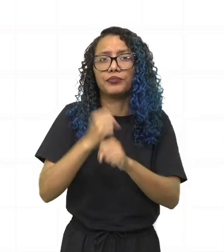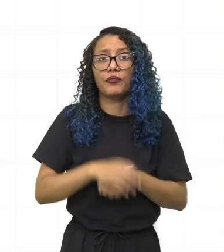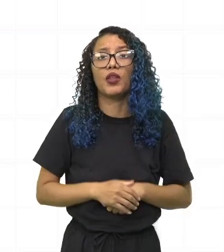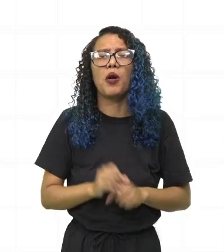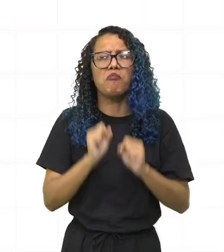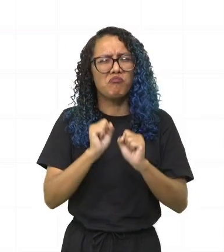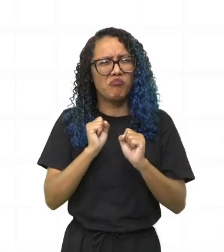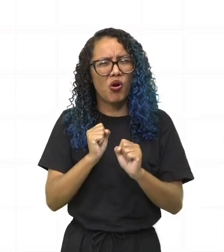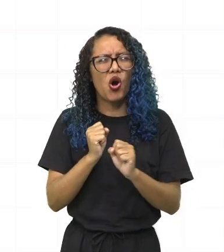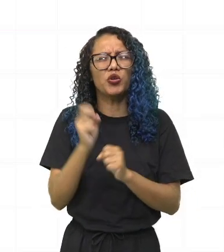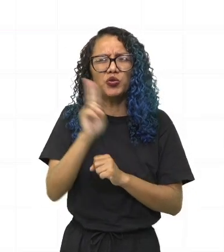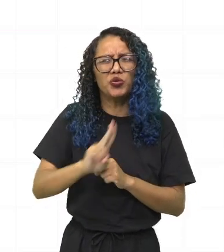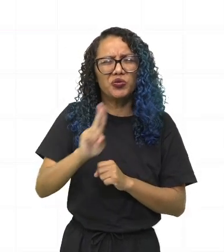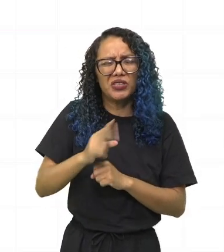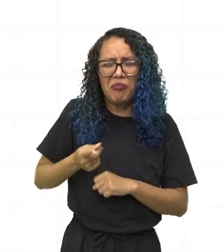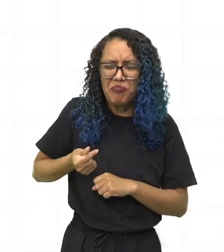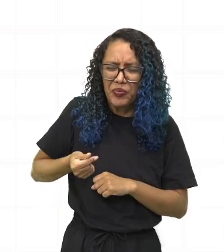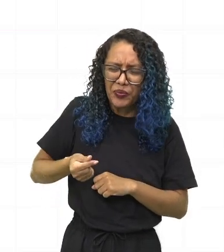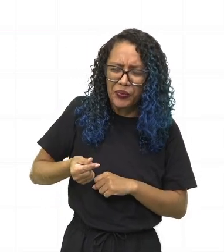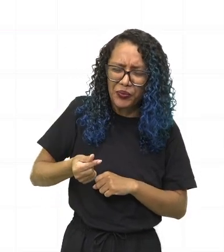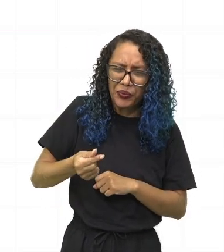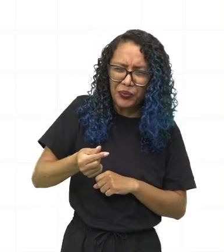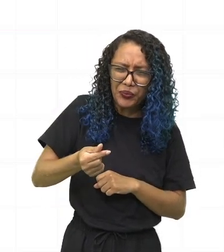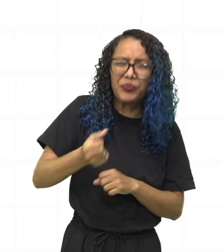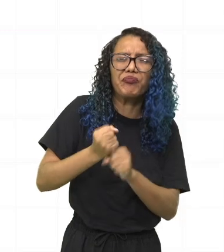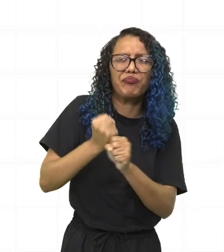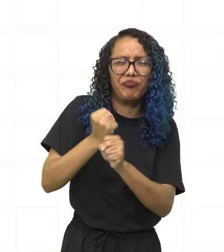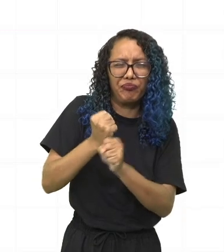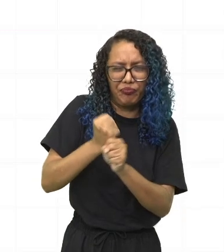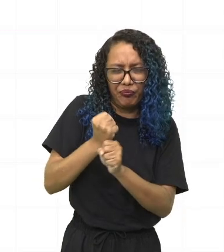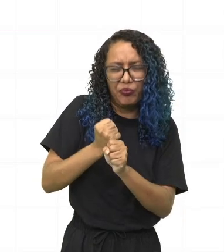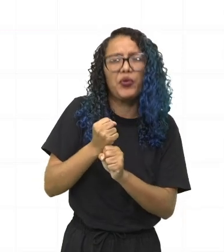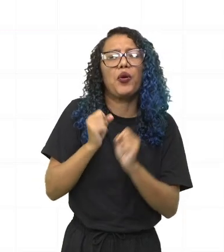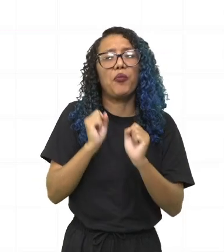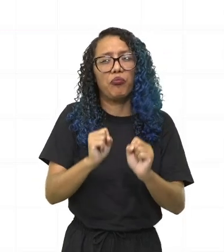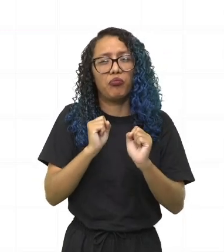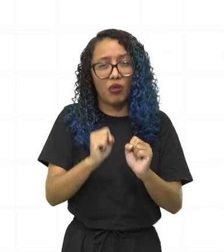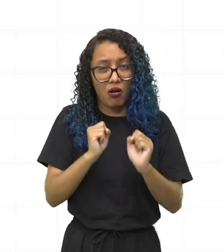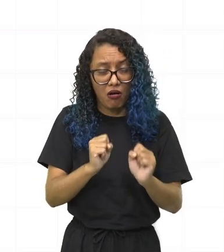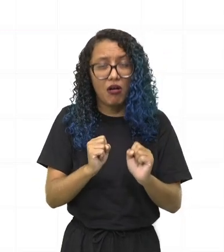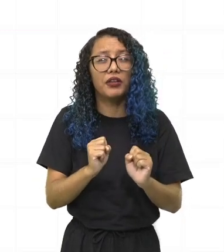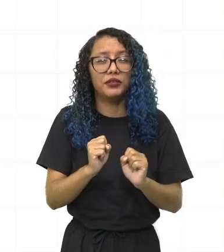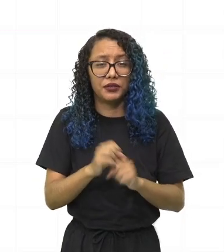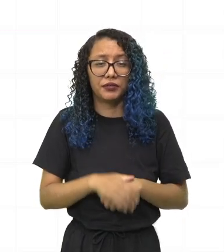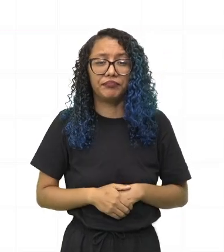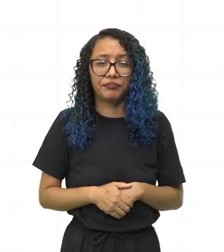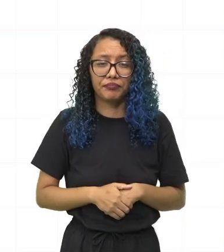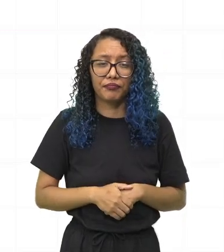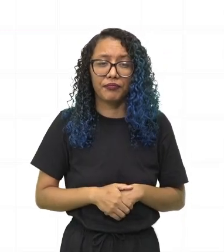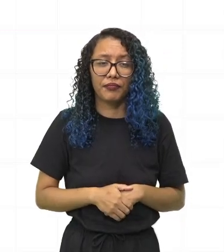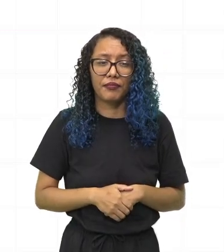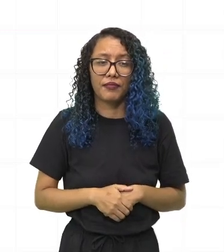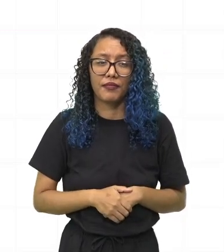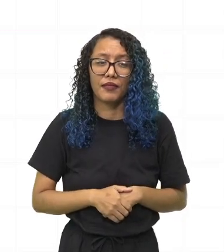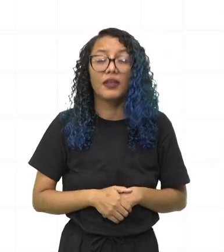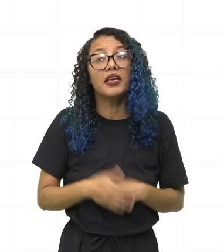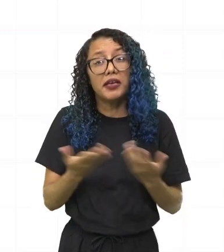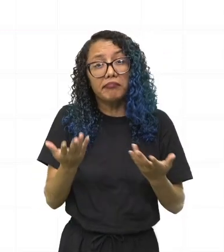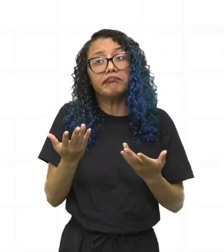por décadas, né, por vários anos aí, com custos operacionais